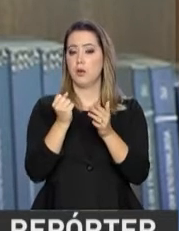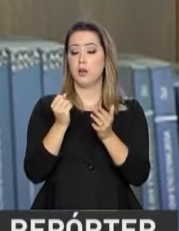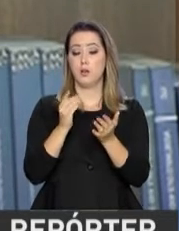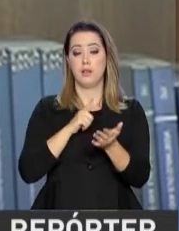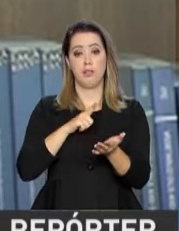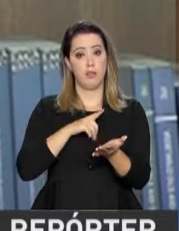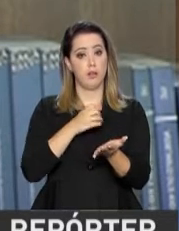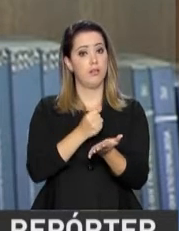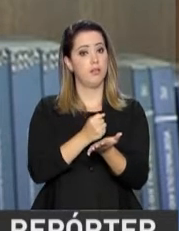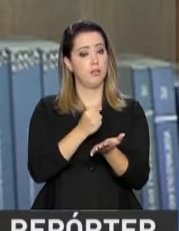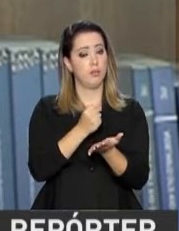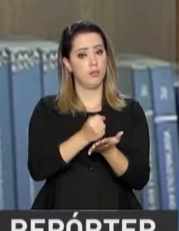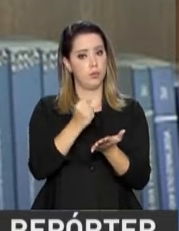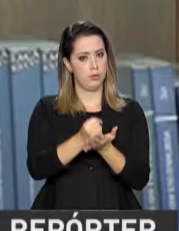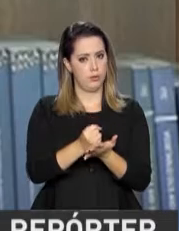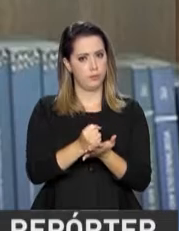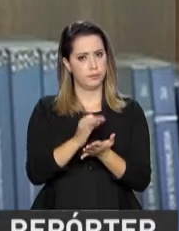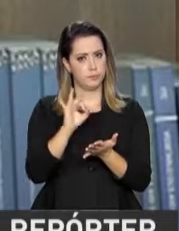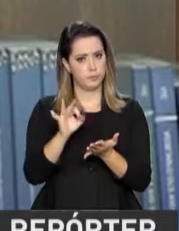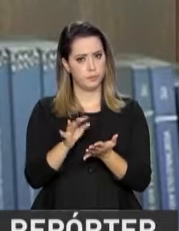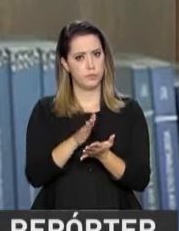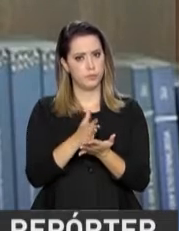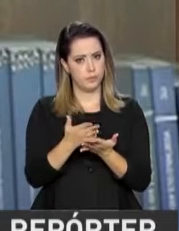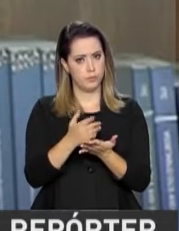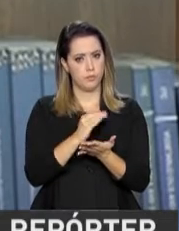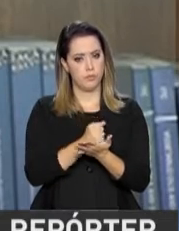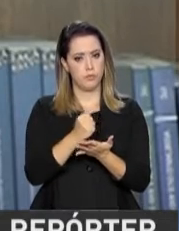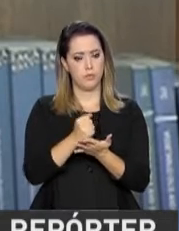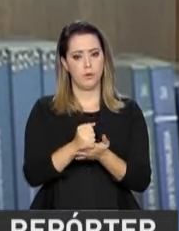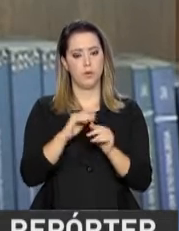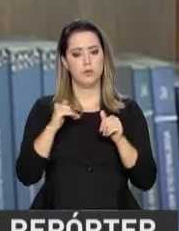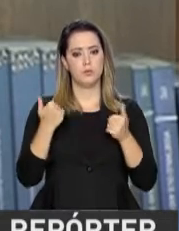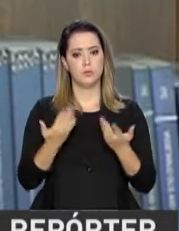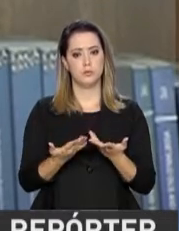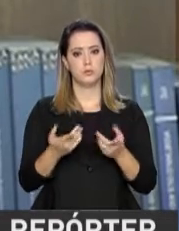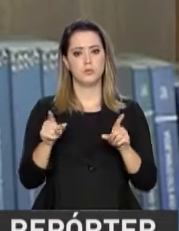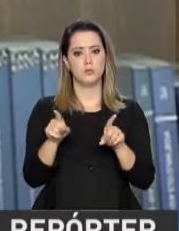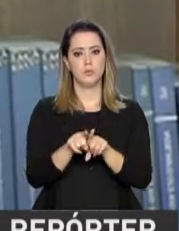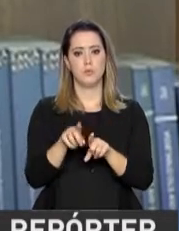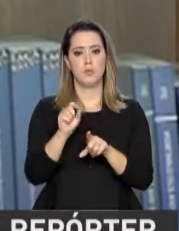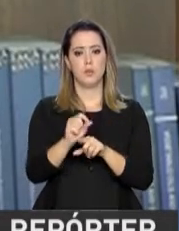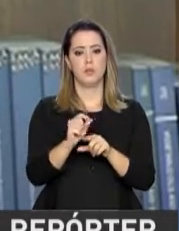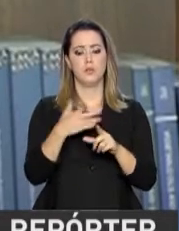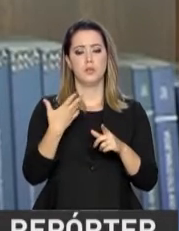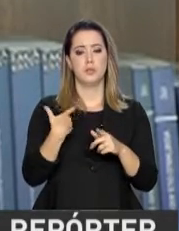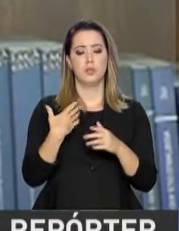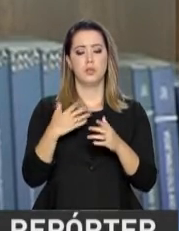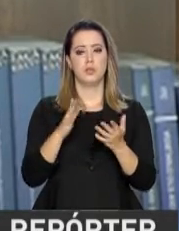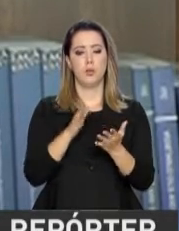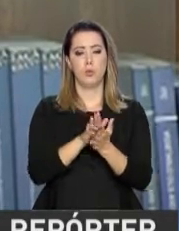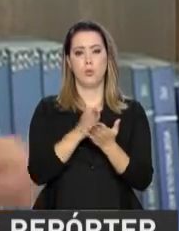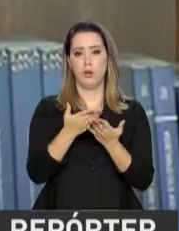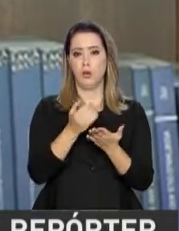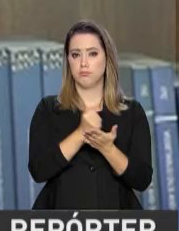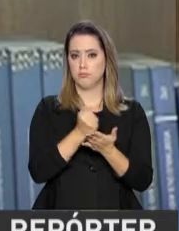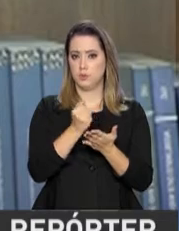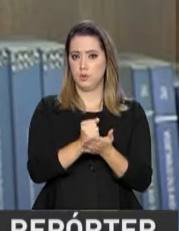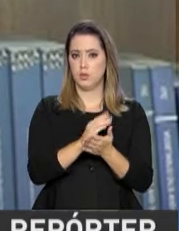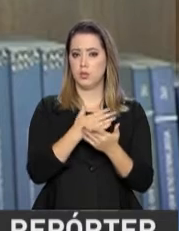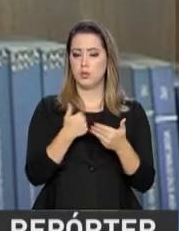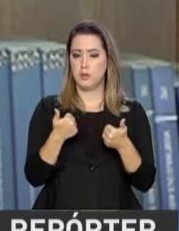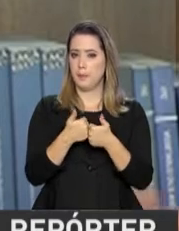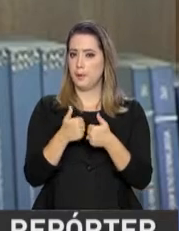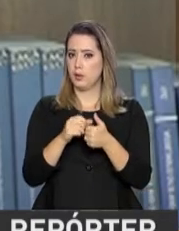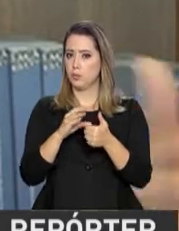queda cada vez menor ou seja está se aproximando do zero e mantida essa tendência é